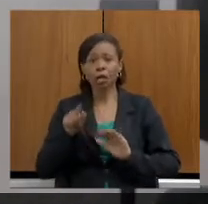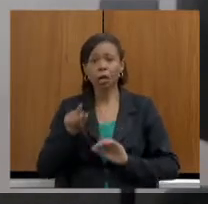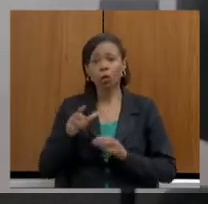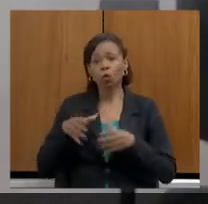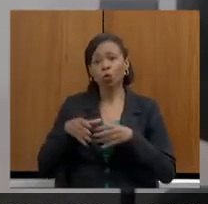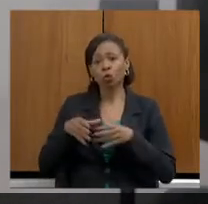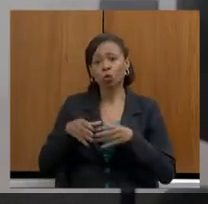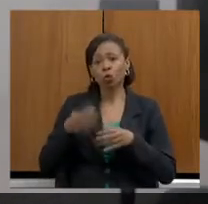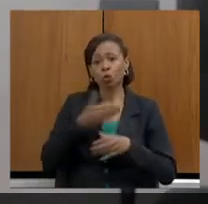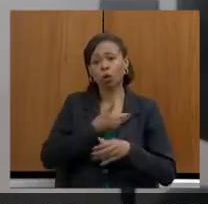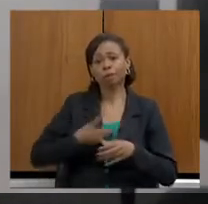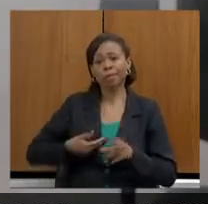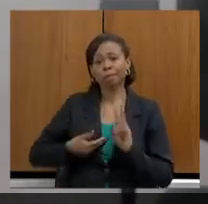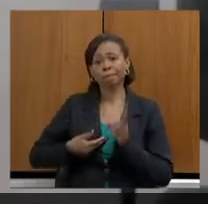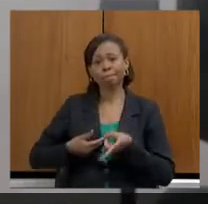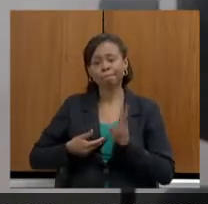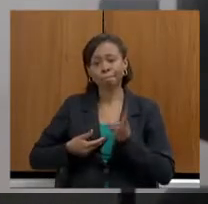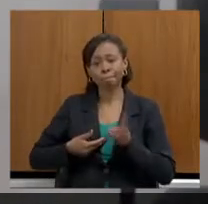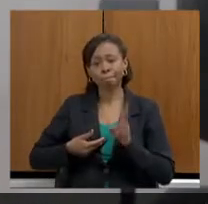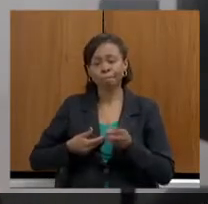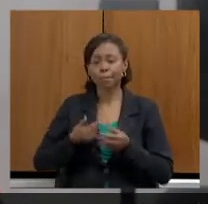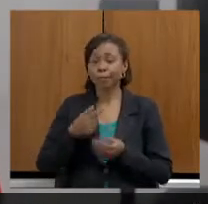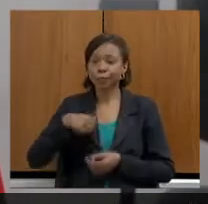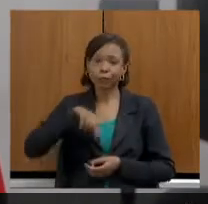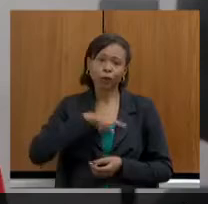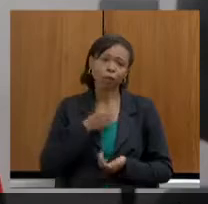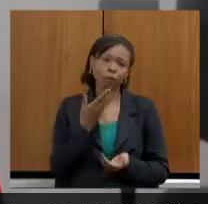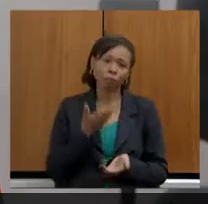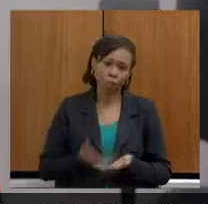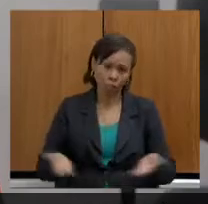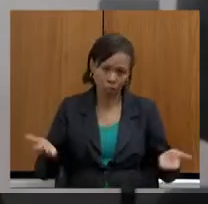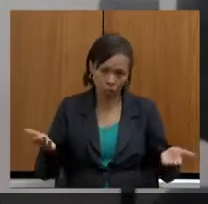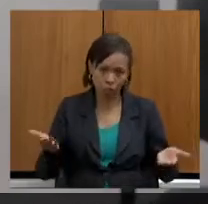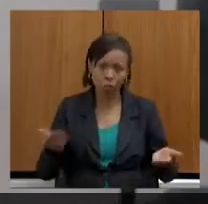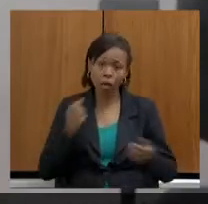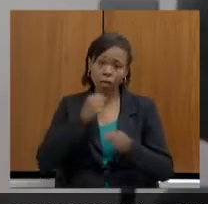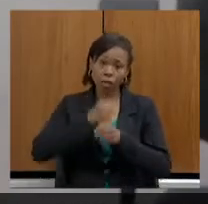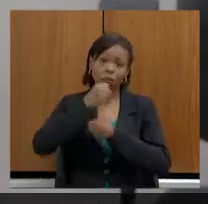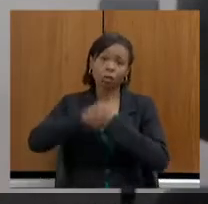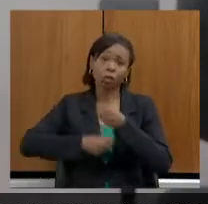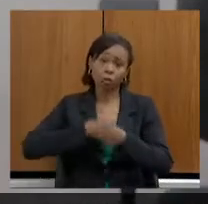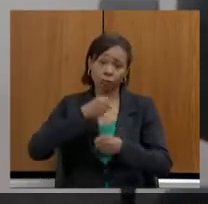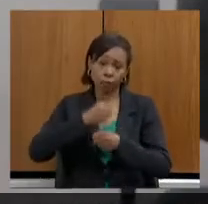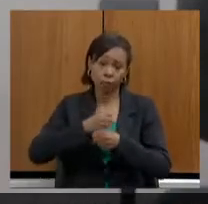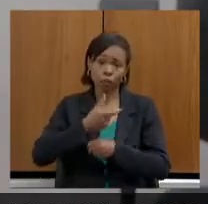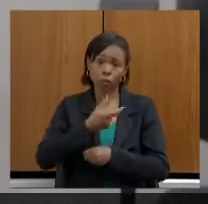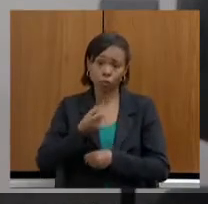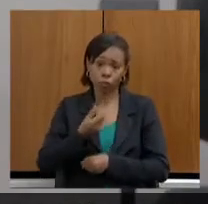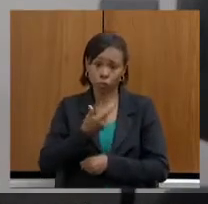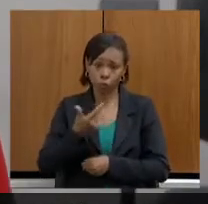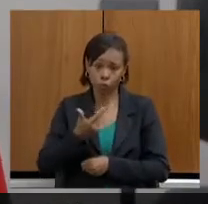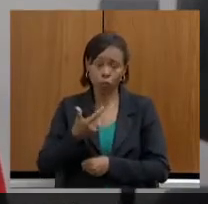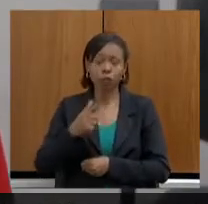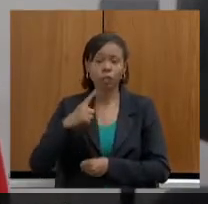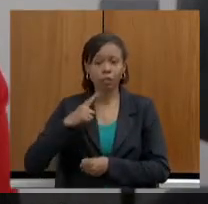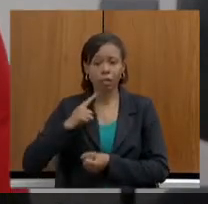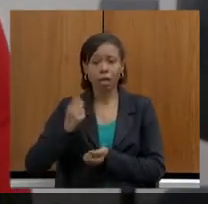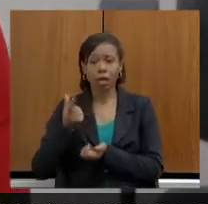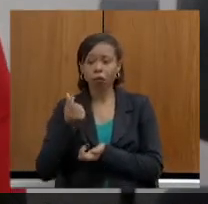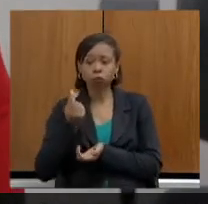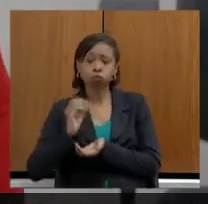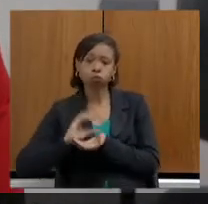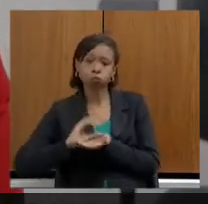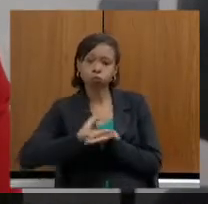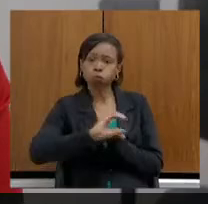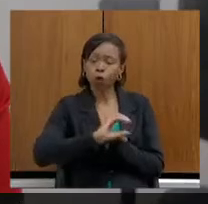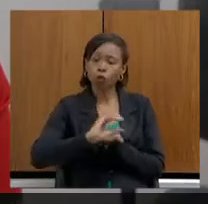nós perdemos na votação em plenário e o que vem terá recurso do fundeb para isso usou